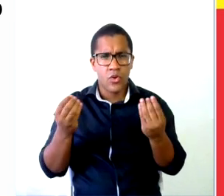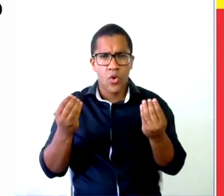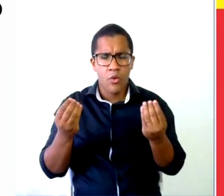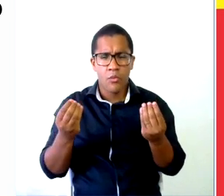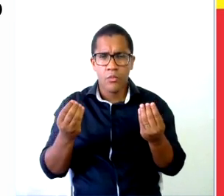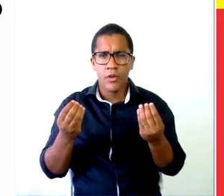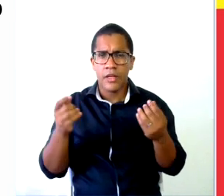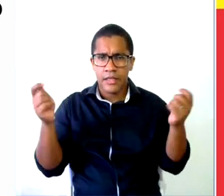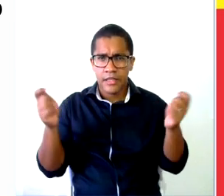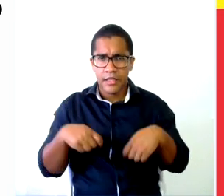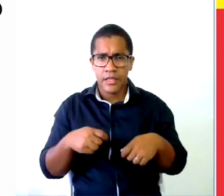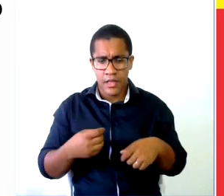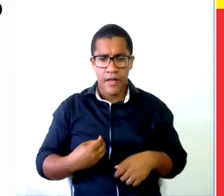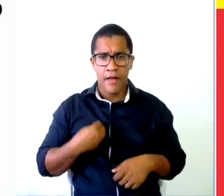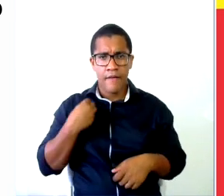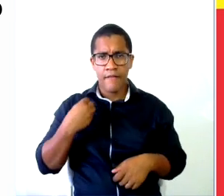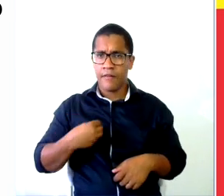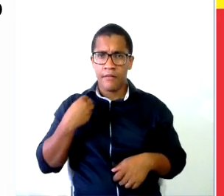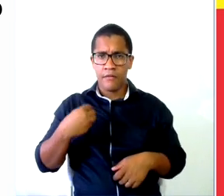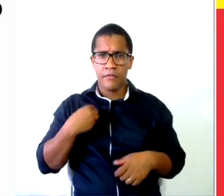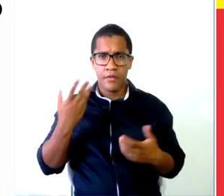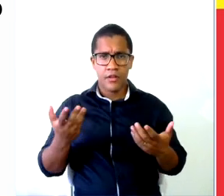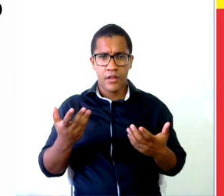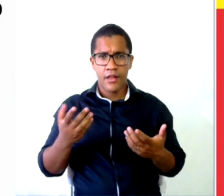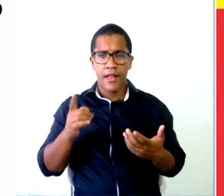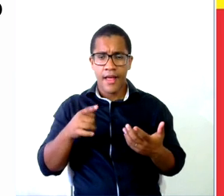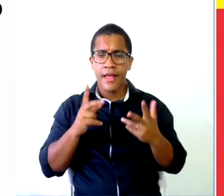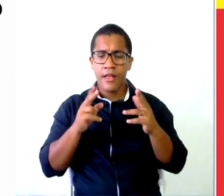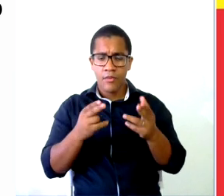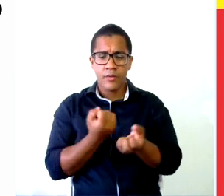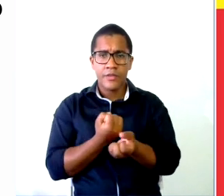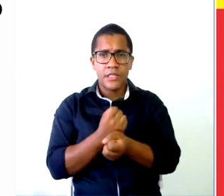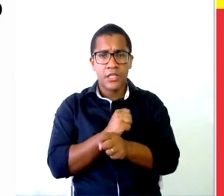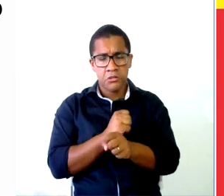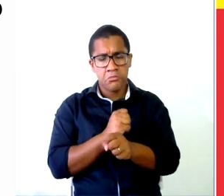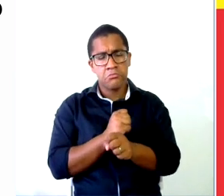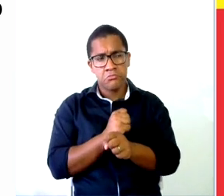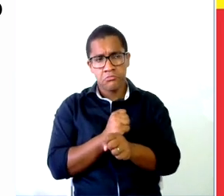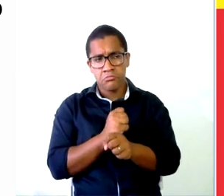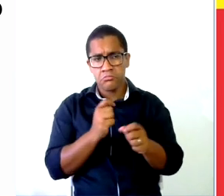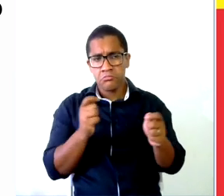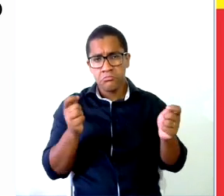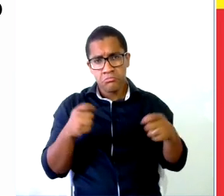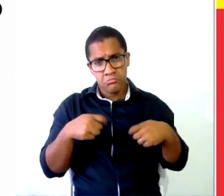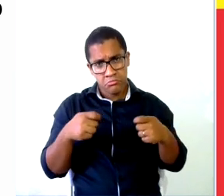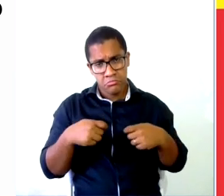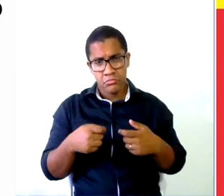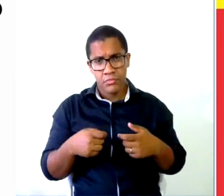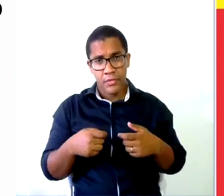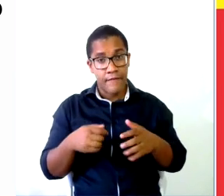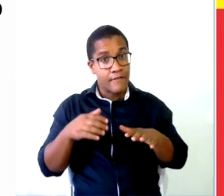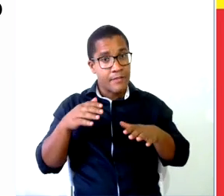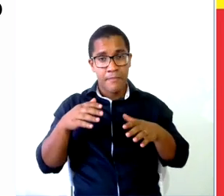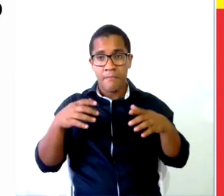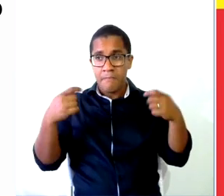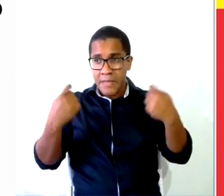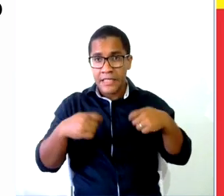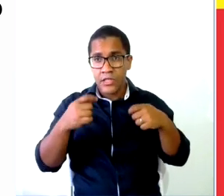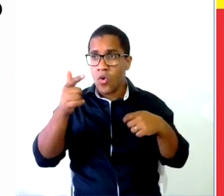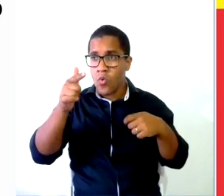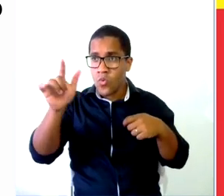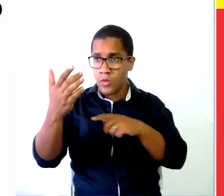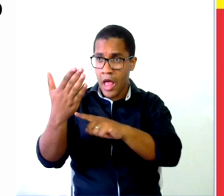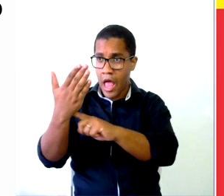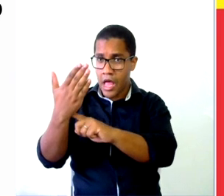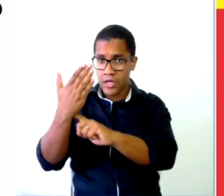para obter meio de subsistência, era uma escravidão intolerável. Observe, depender de